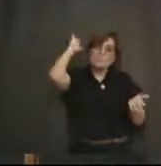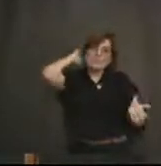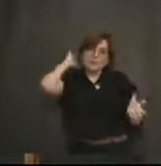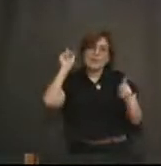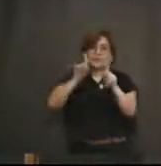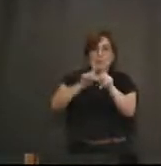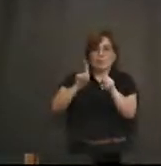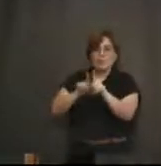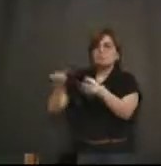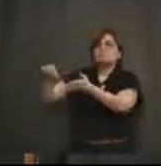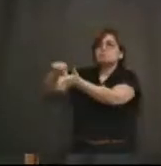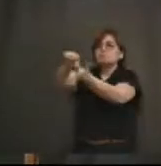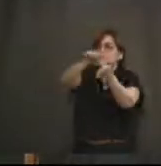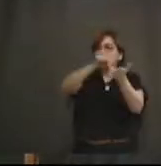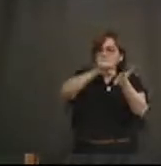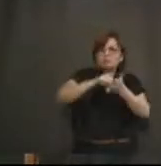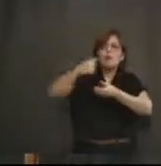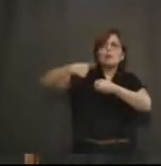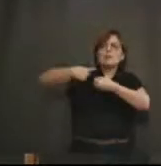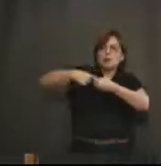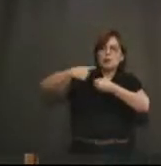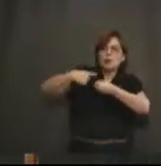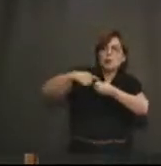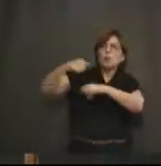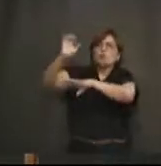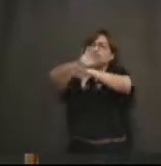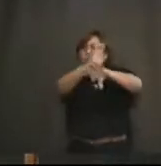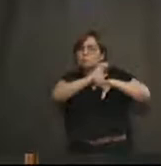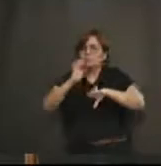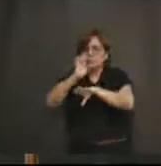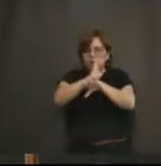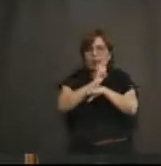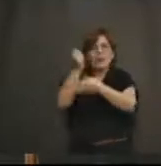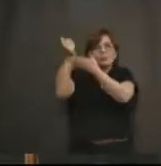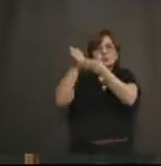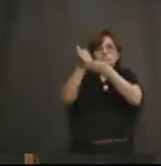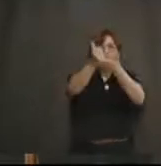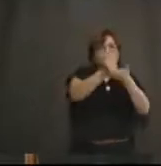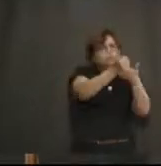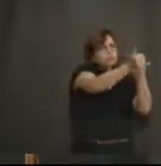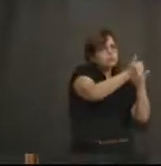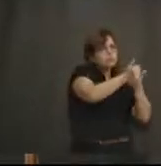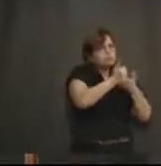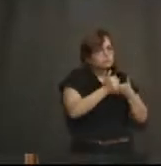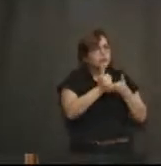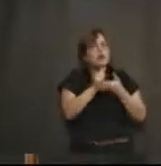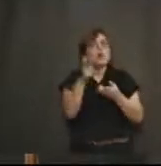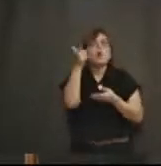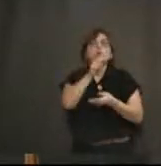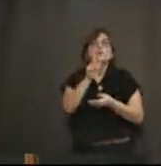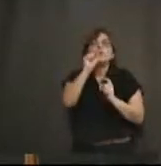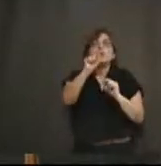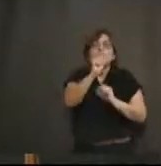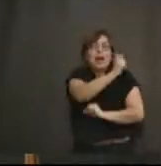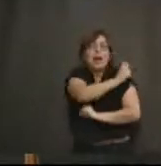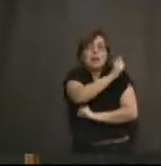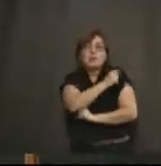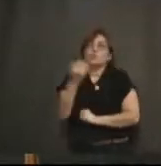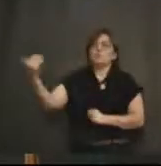interior do Estado, que muito contribuíram para a divulgação e colaboração necessária para trazer os discentes a